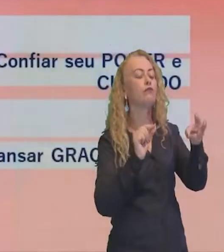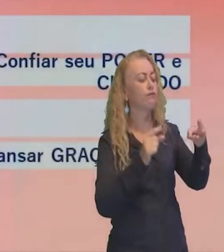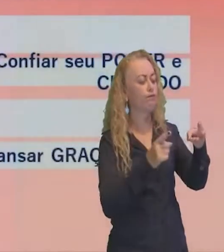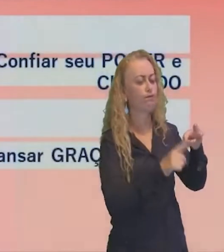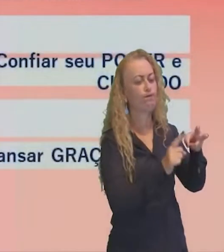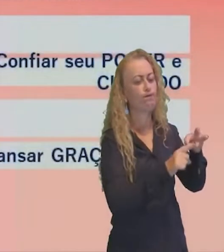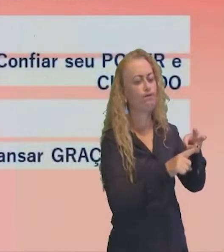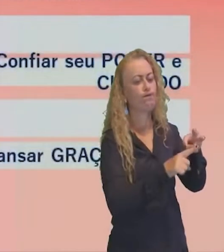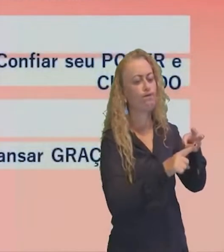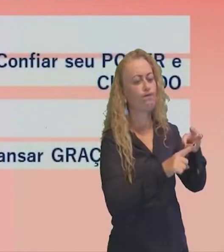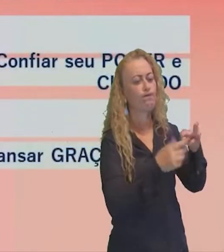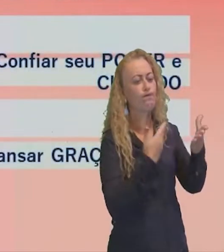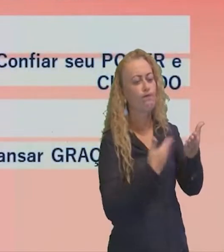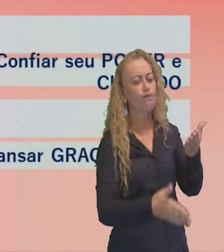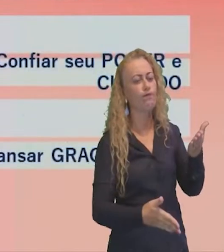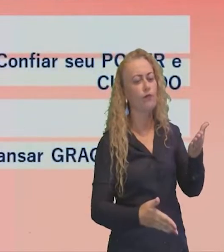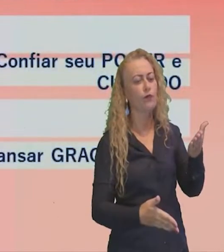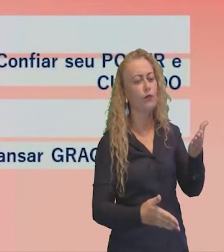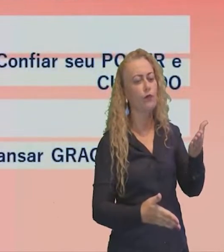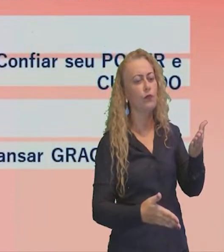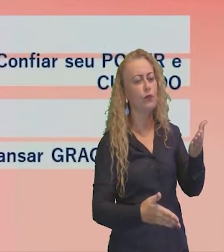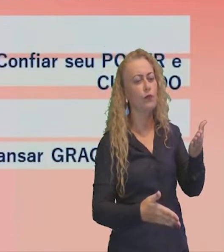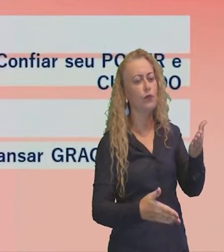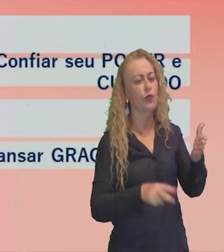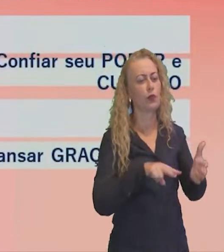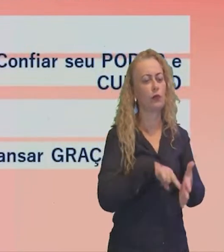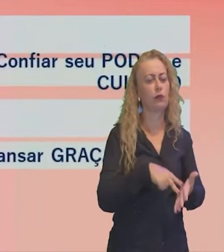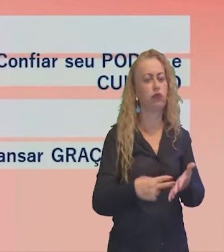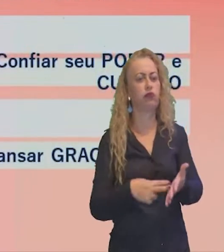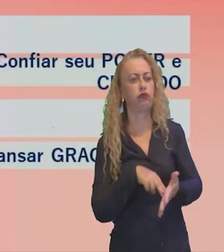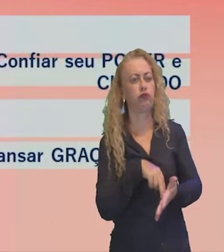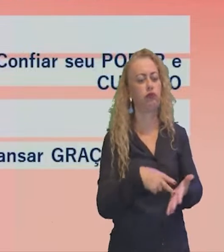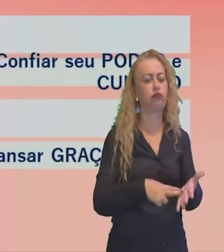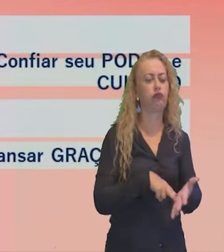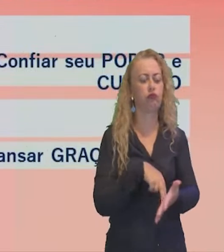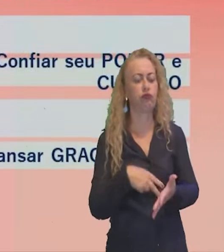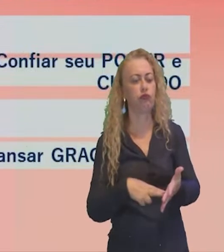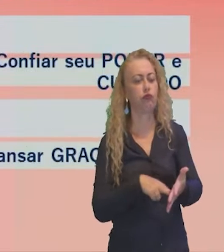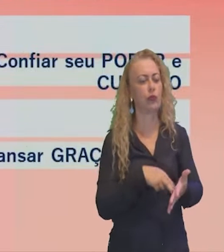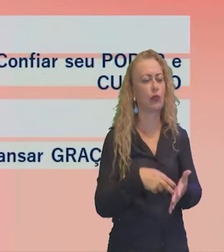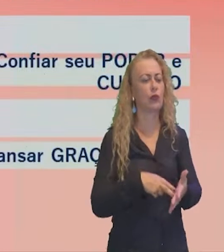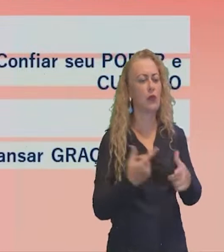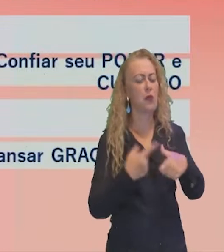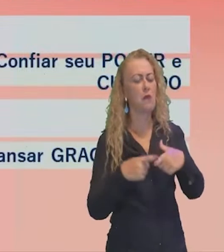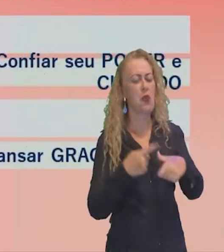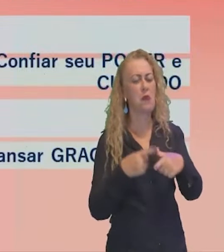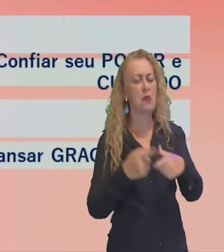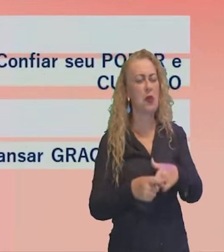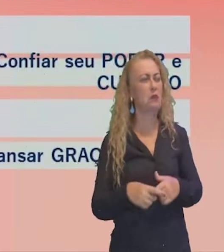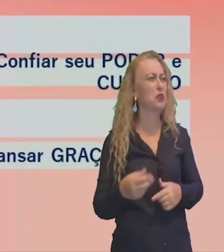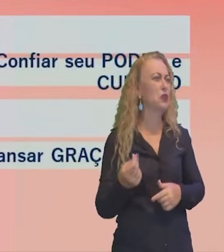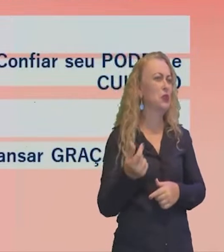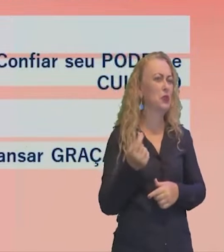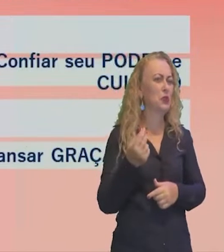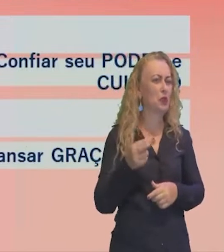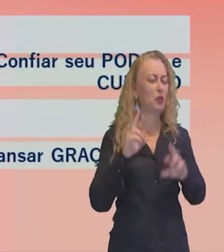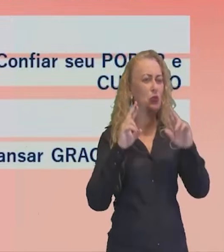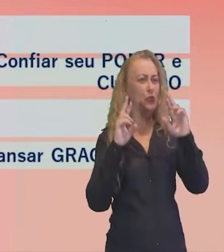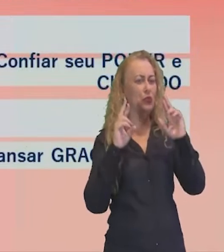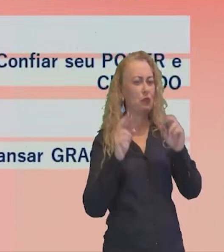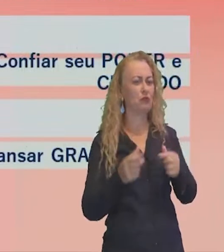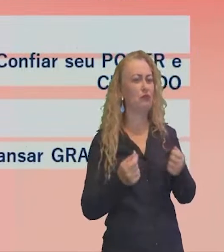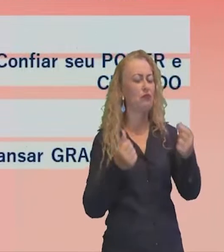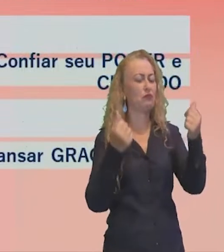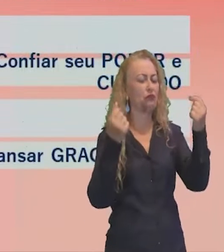a naufragarem, é a instabilidade. Problemas econômicos, problemas